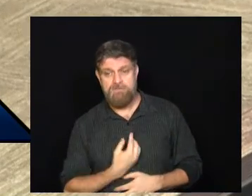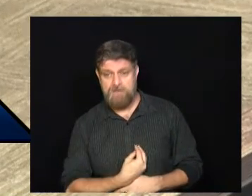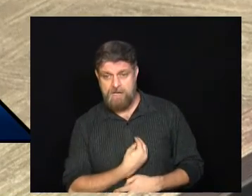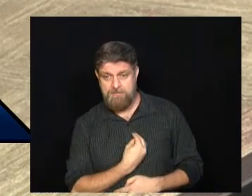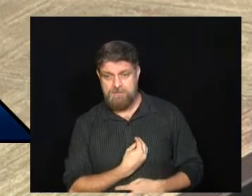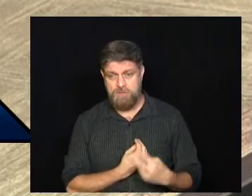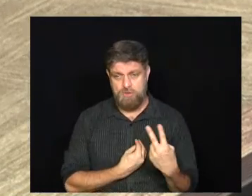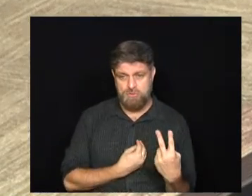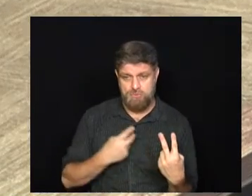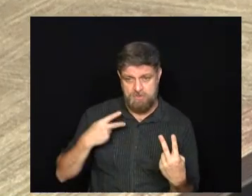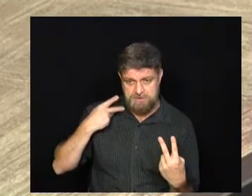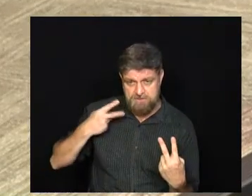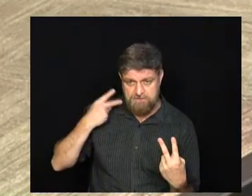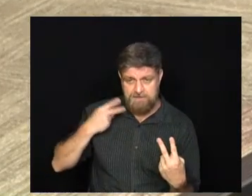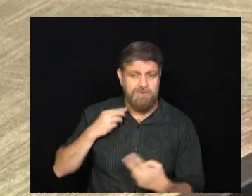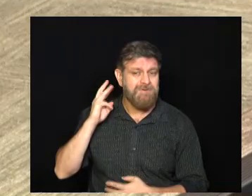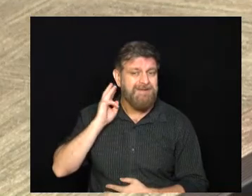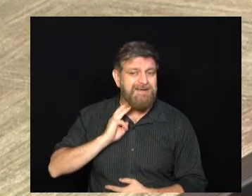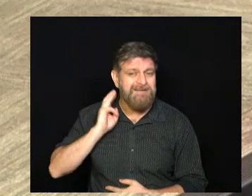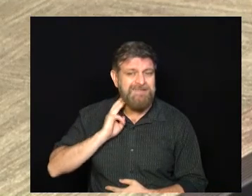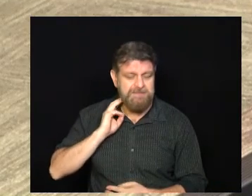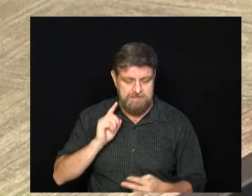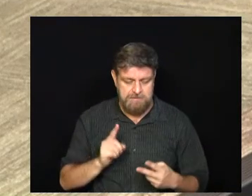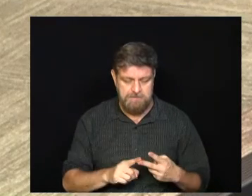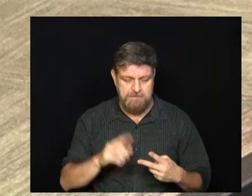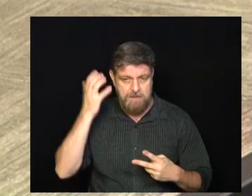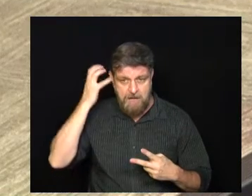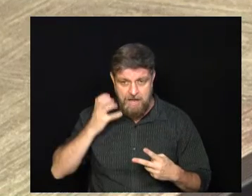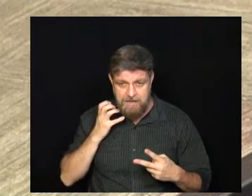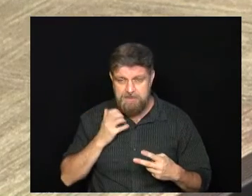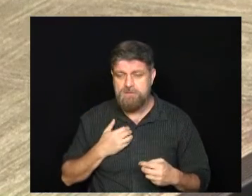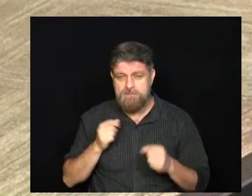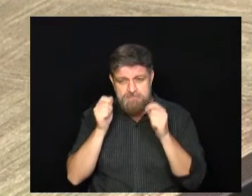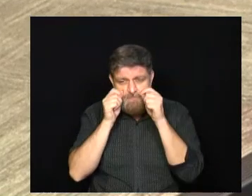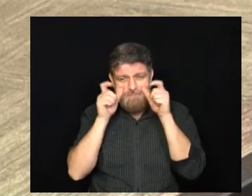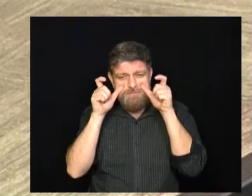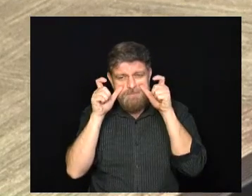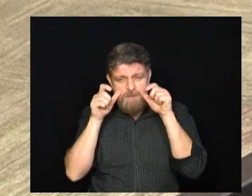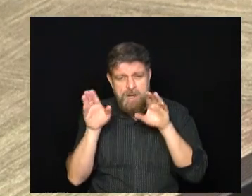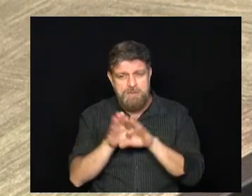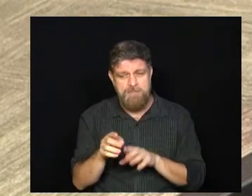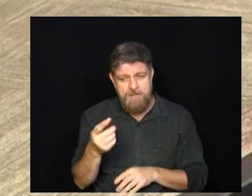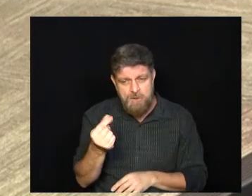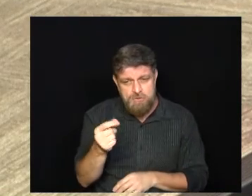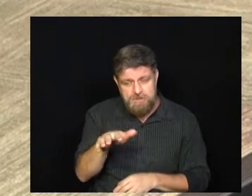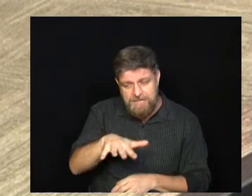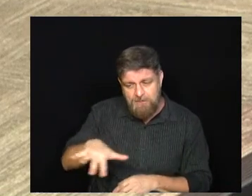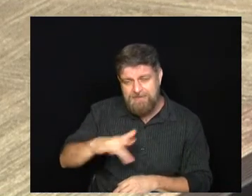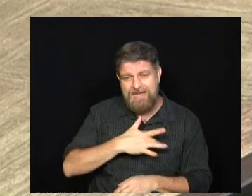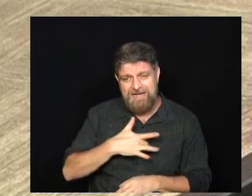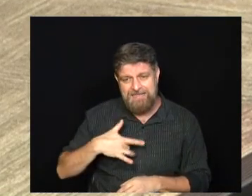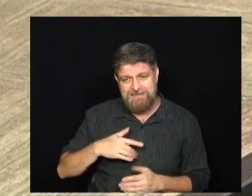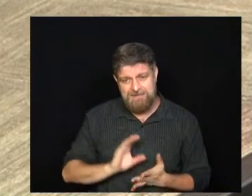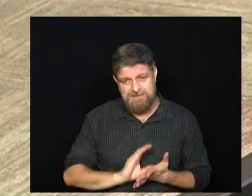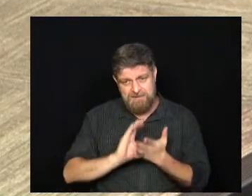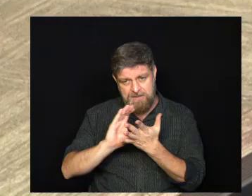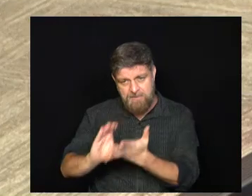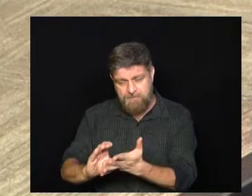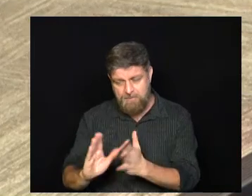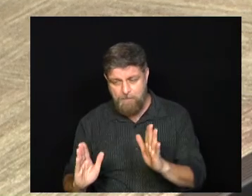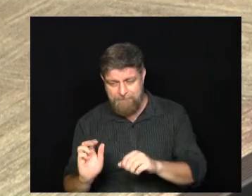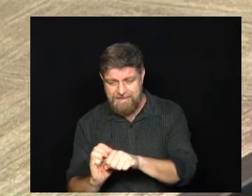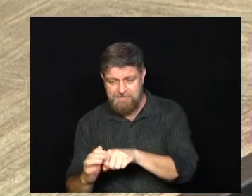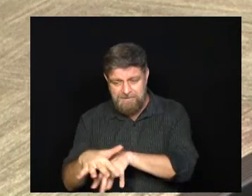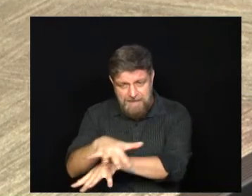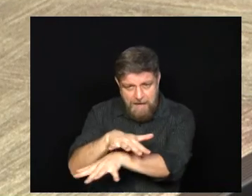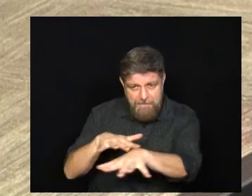2 vereadores, né, o Cecílio Santos e a Guida Calisto, e chamaram a atenção também para as verbas da saúde em um momento como a pandemia. Este é um